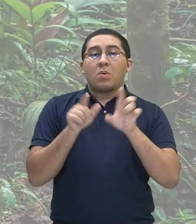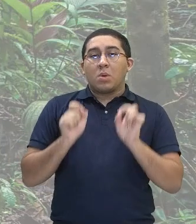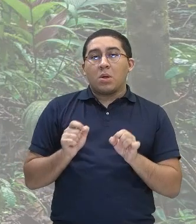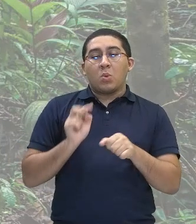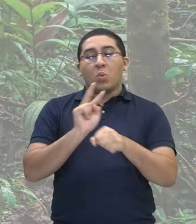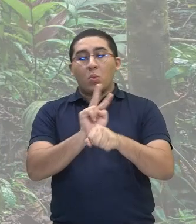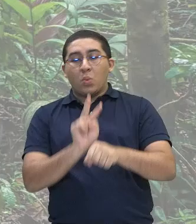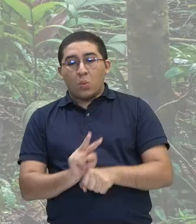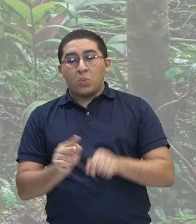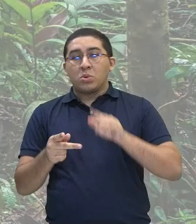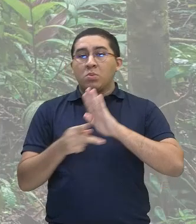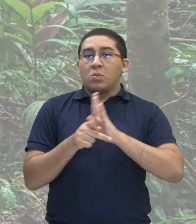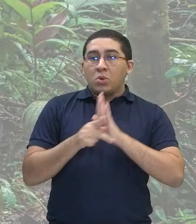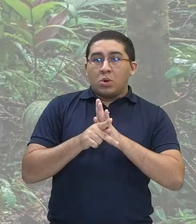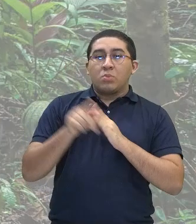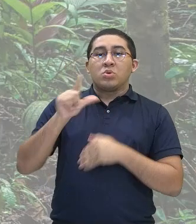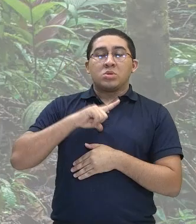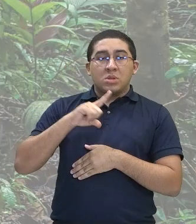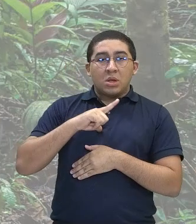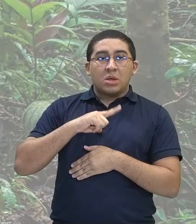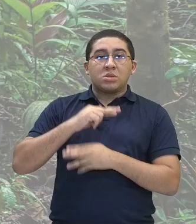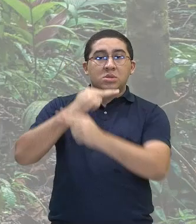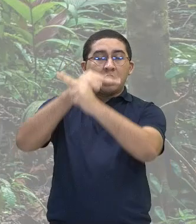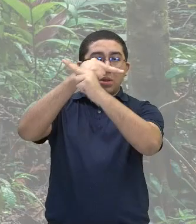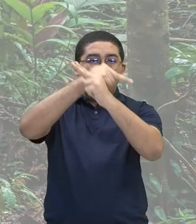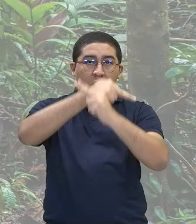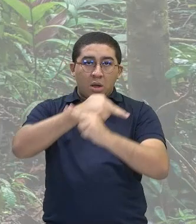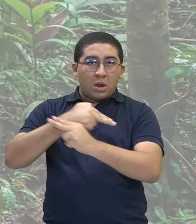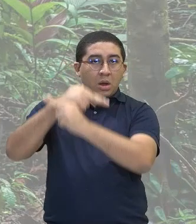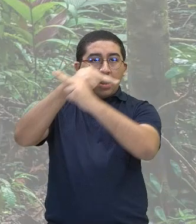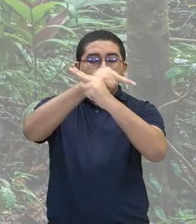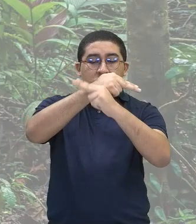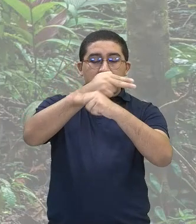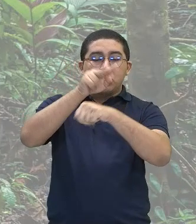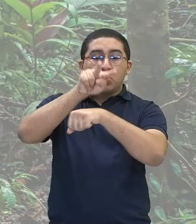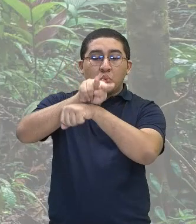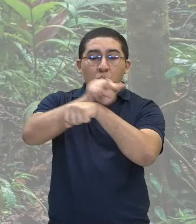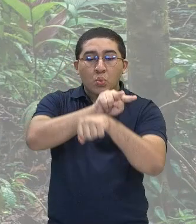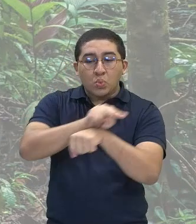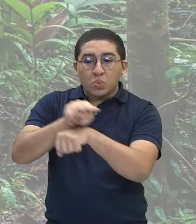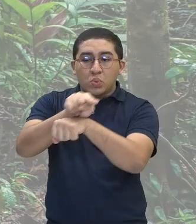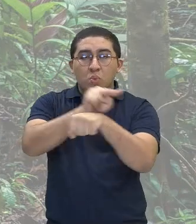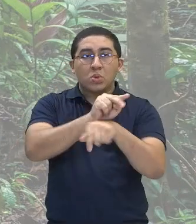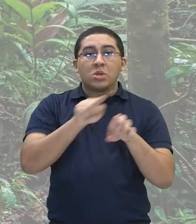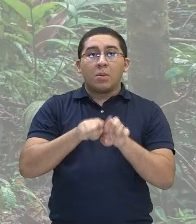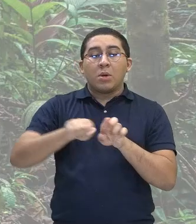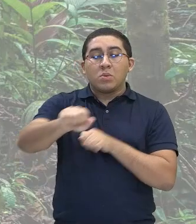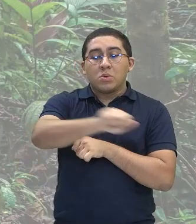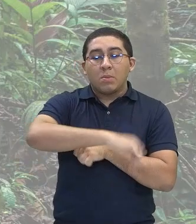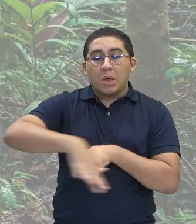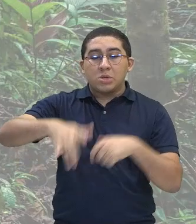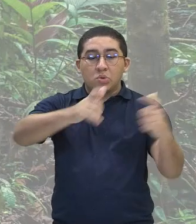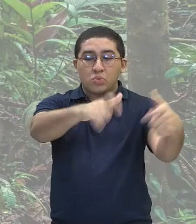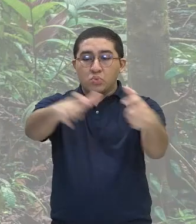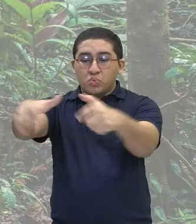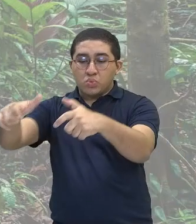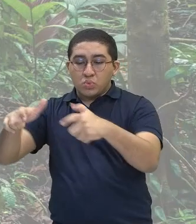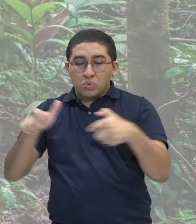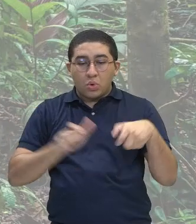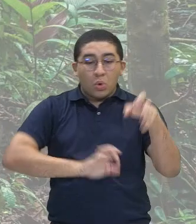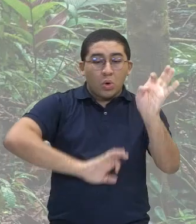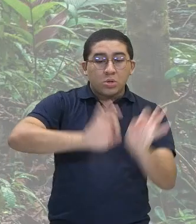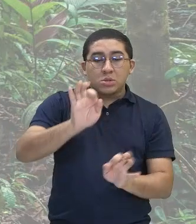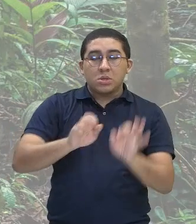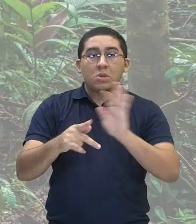monitoramento aí vindo através de satélite, né, ocorrendo ordenamento territorial, buscando ordenar